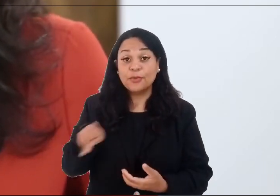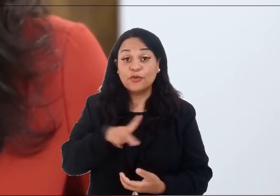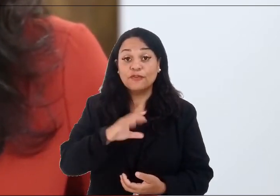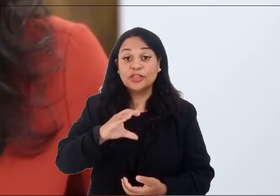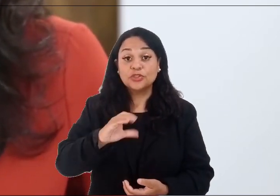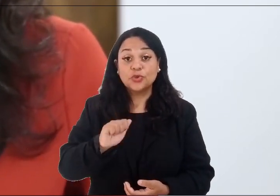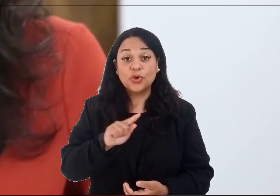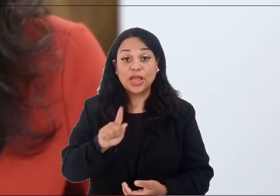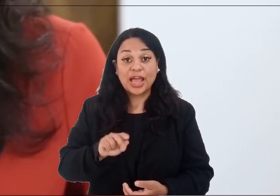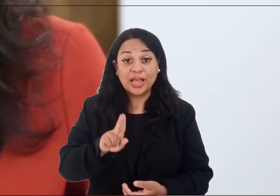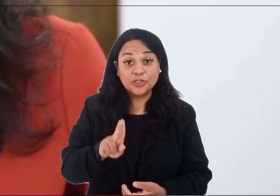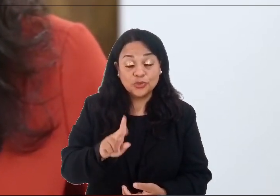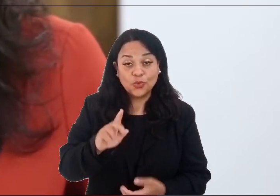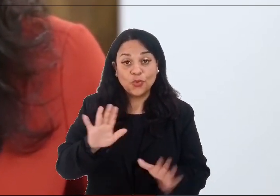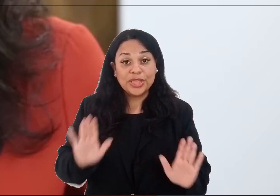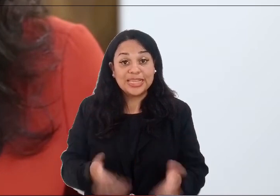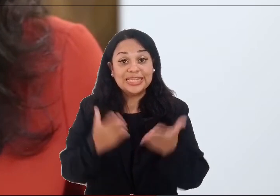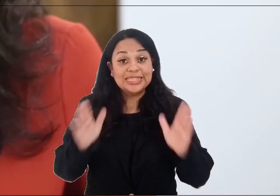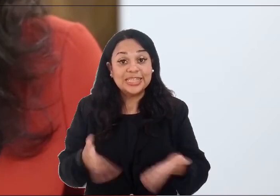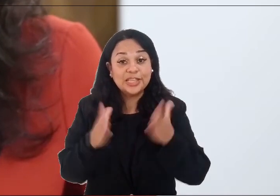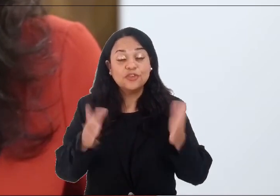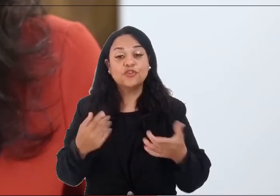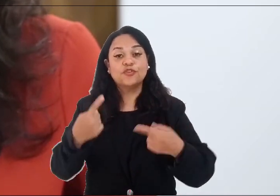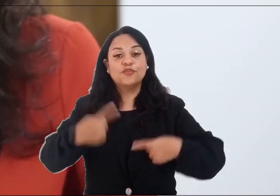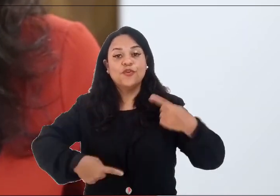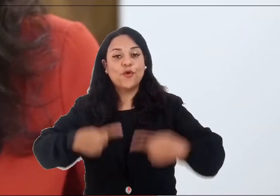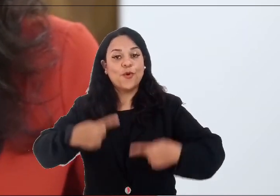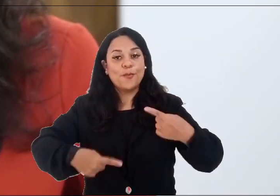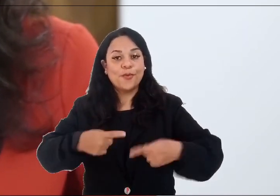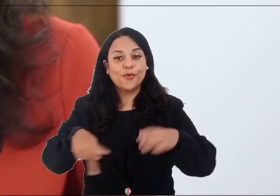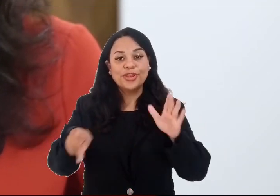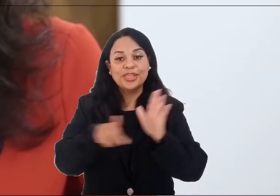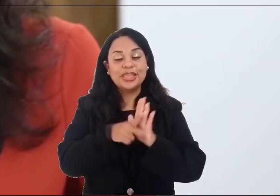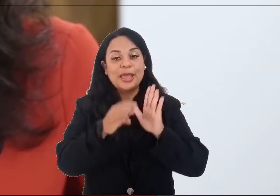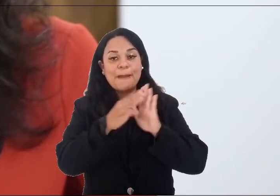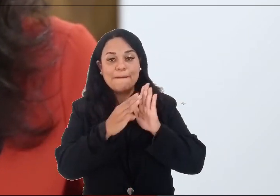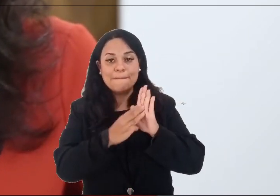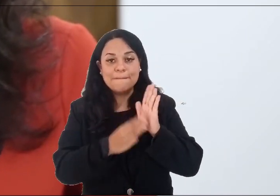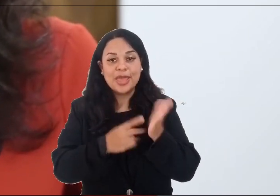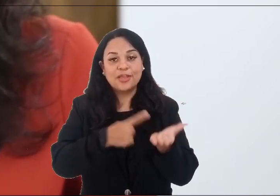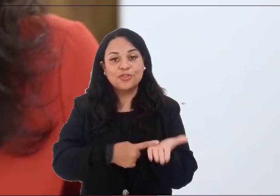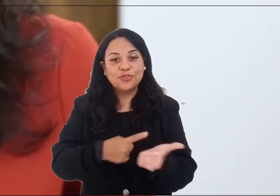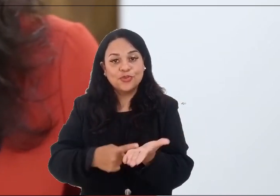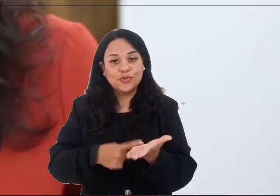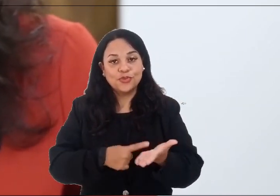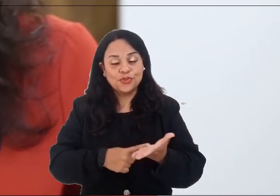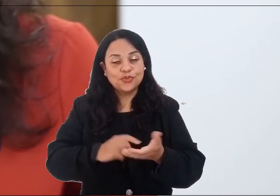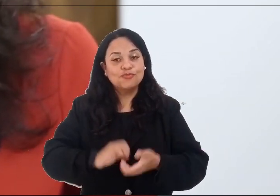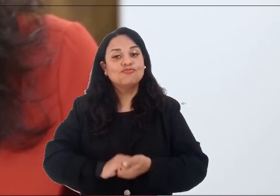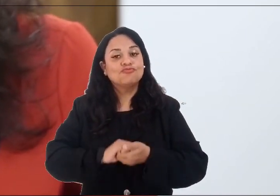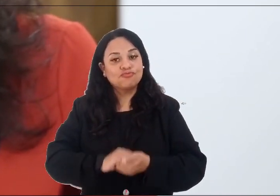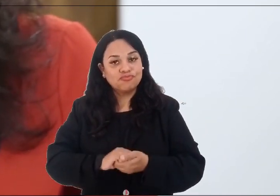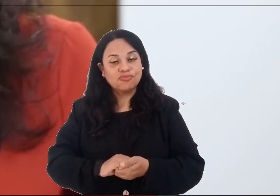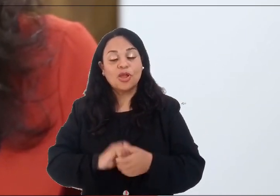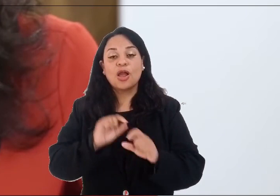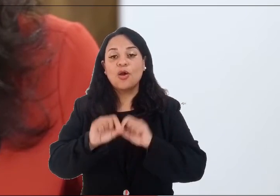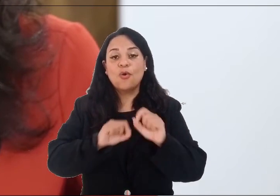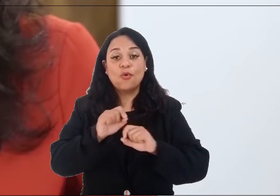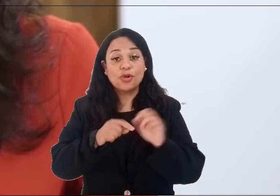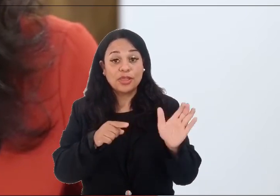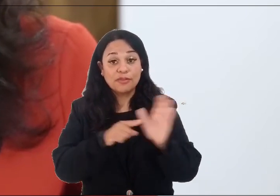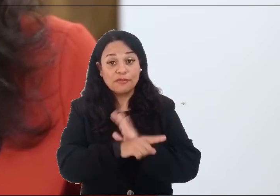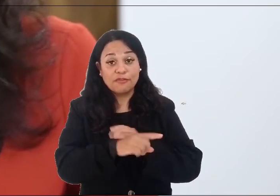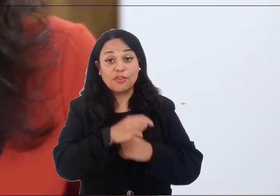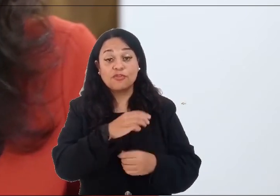Watanabe de incentivar o surgimento de uma política pública voltada para os métodos consensuais. Ele faz essa proposta para o ministro